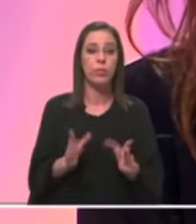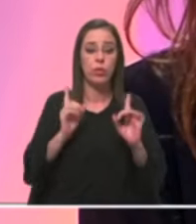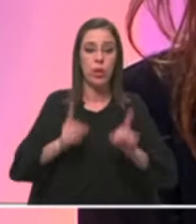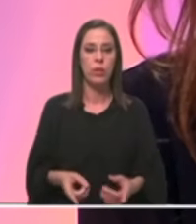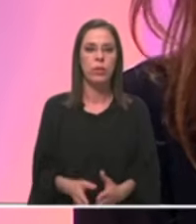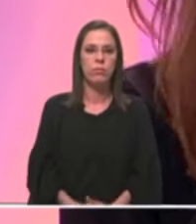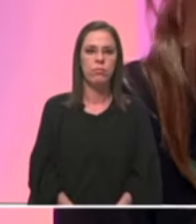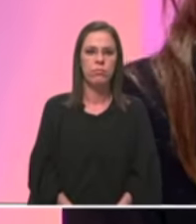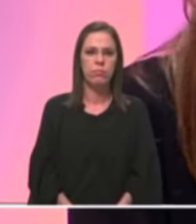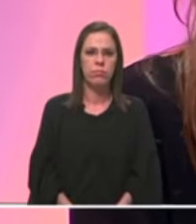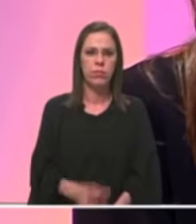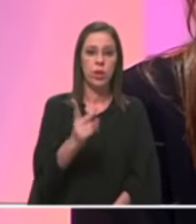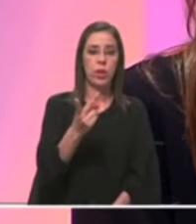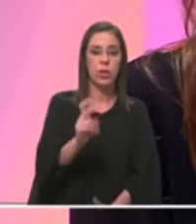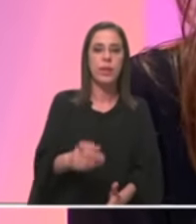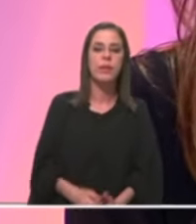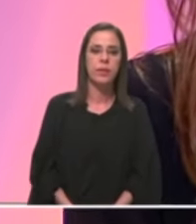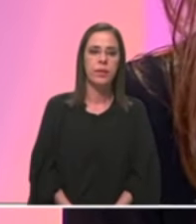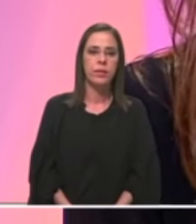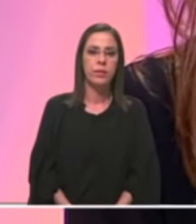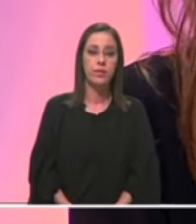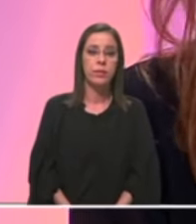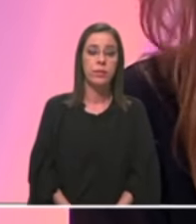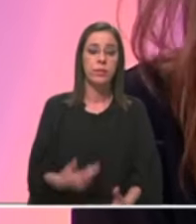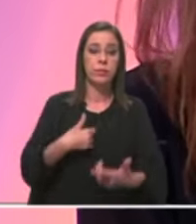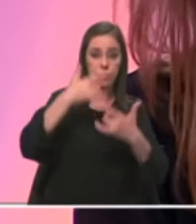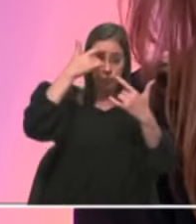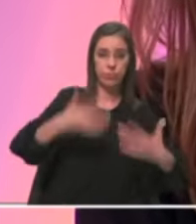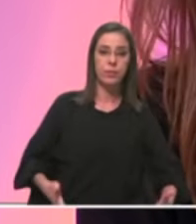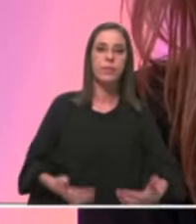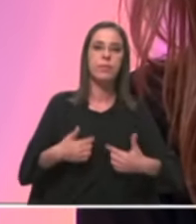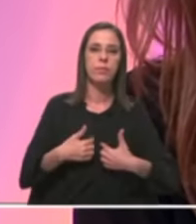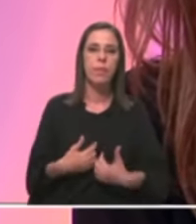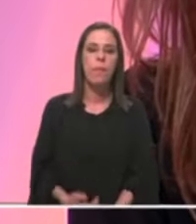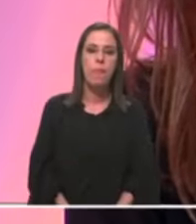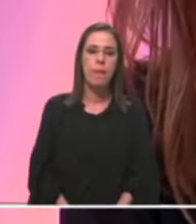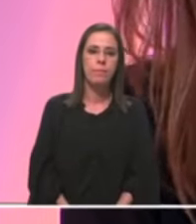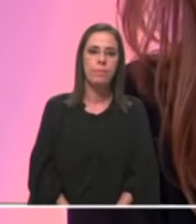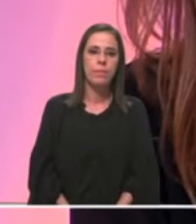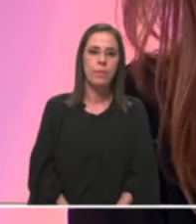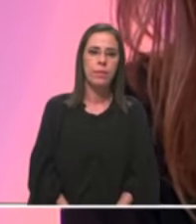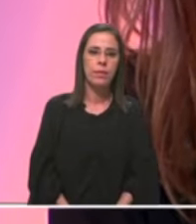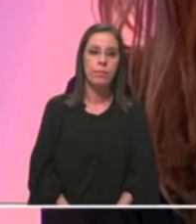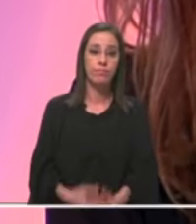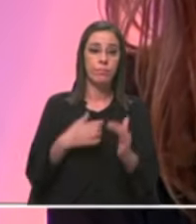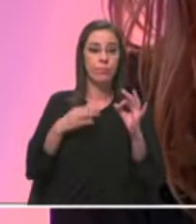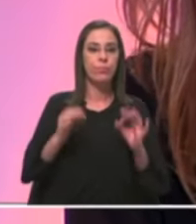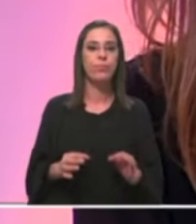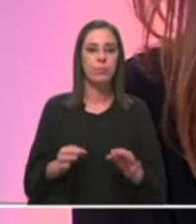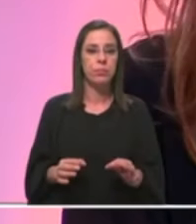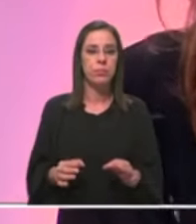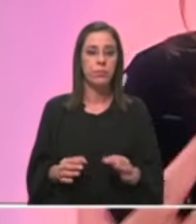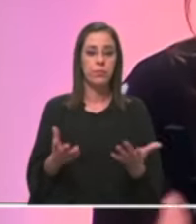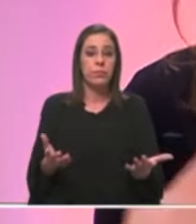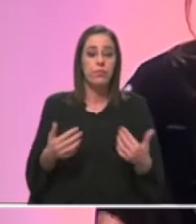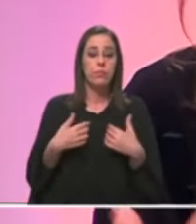já começou há do anos Ah e fui apanhada assim um bocadinho de surpresa Não não estava